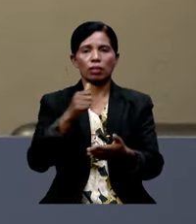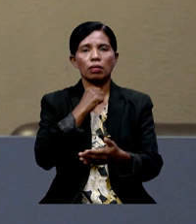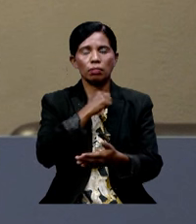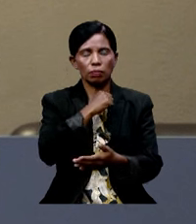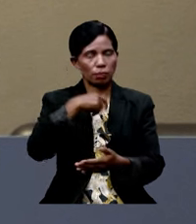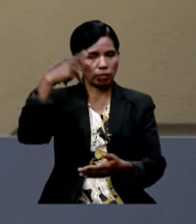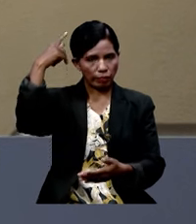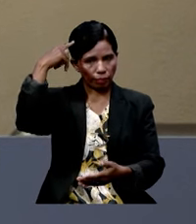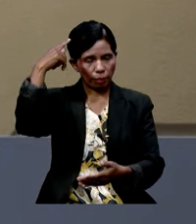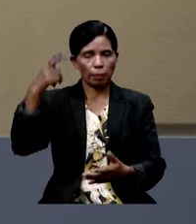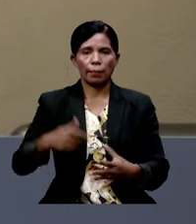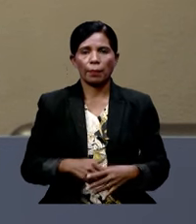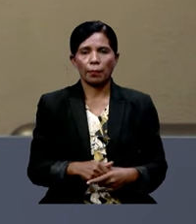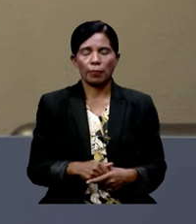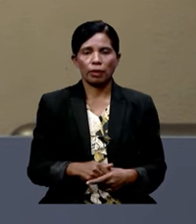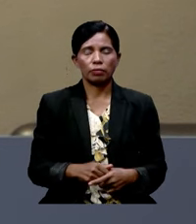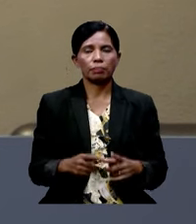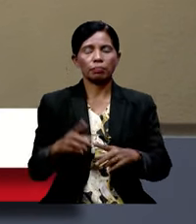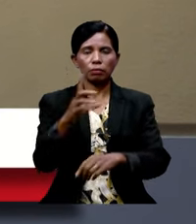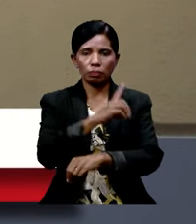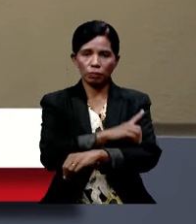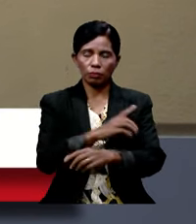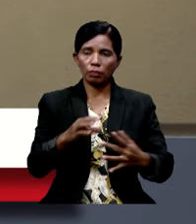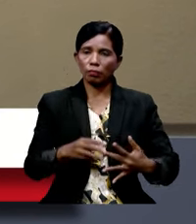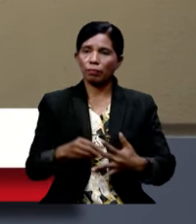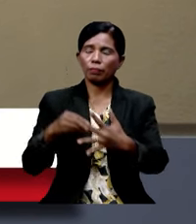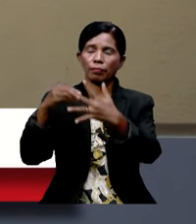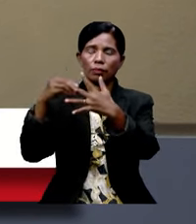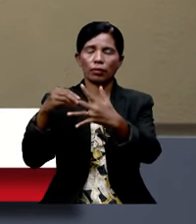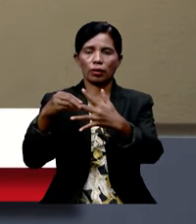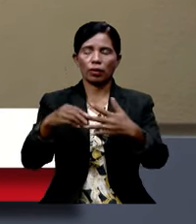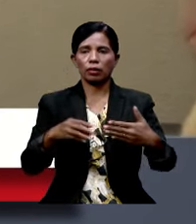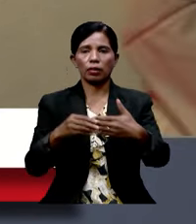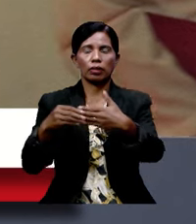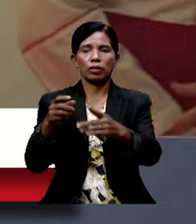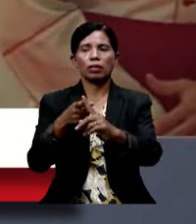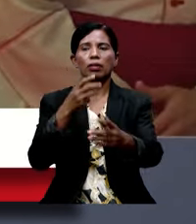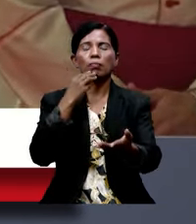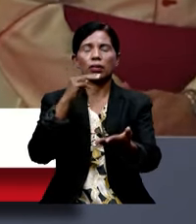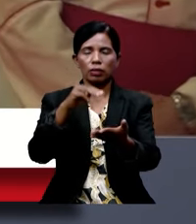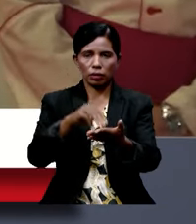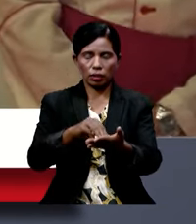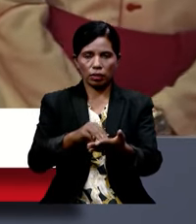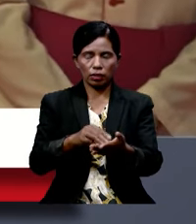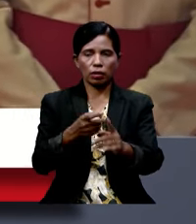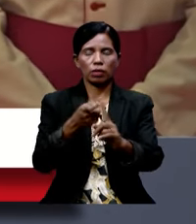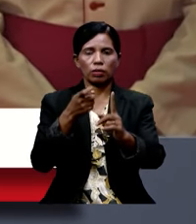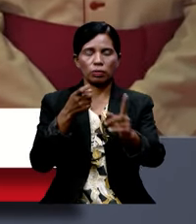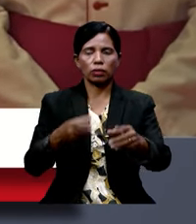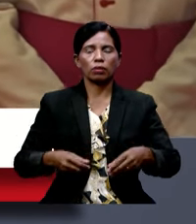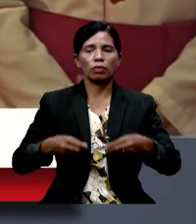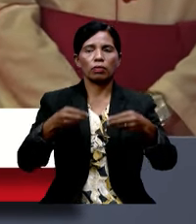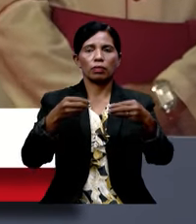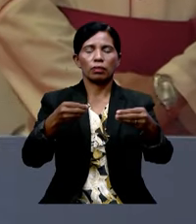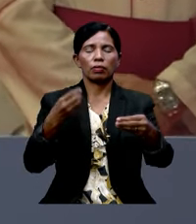Francisco. Neste dia especial, gostaria de dirigir uma mensagem de gratidão e felicitações à